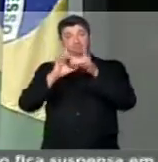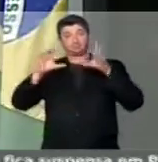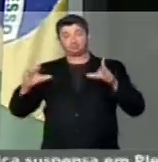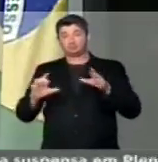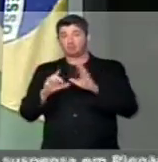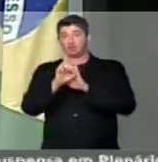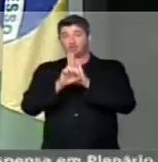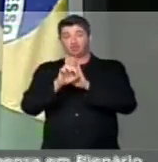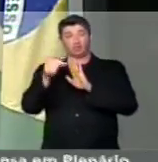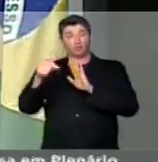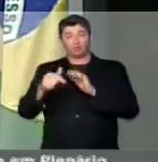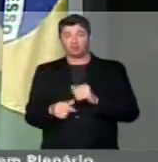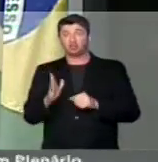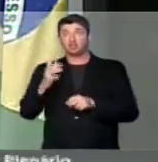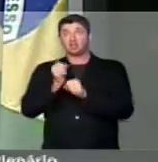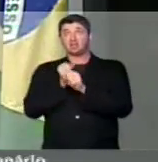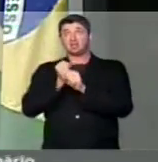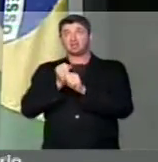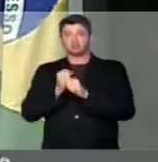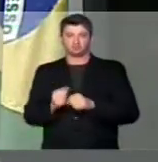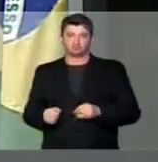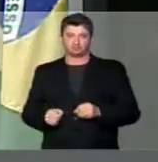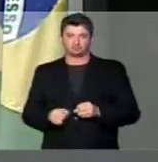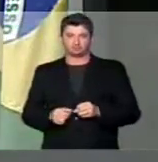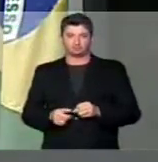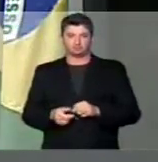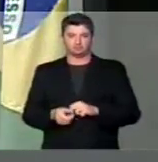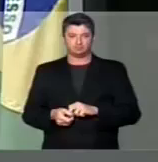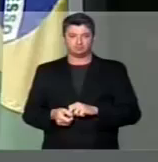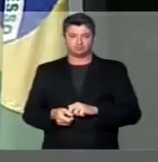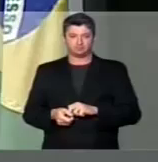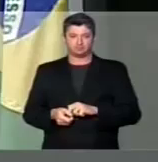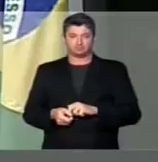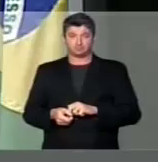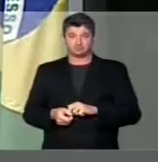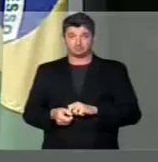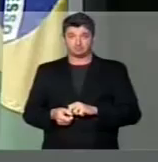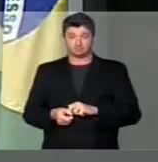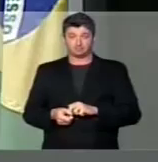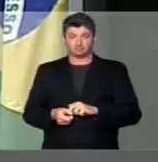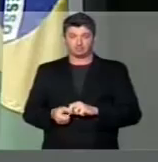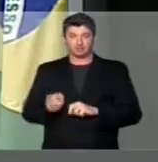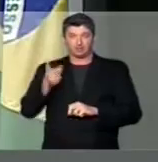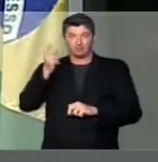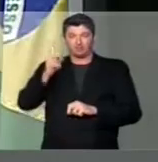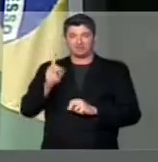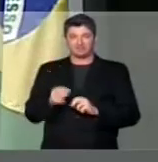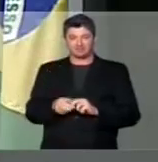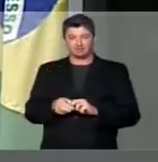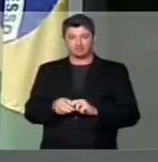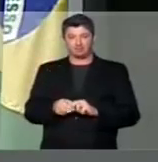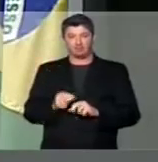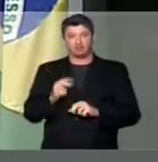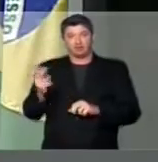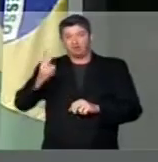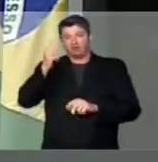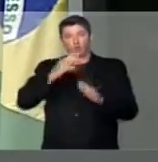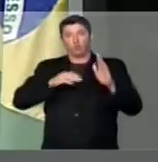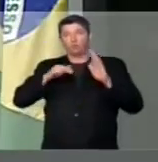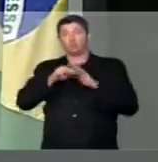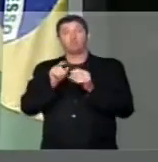no dicionário do PT há muito tempo. E não se toca que esse vale tudo está